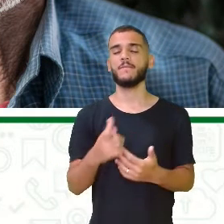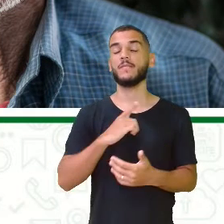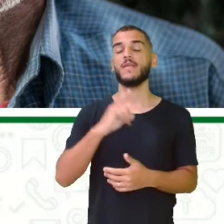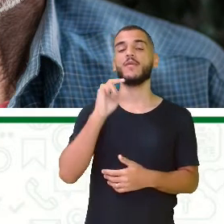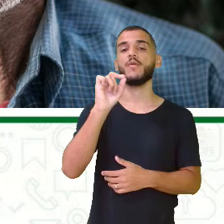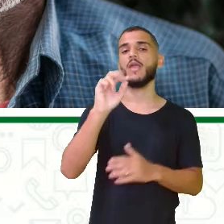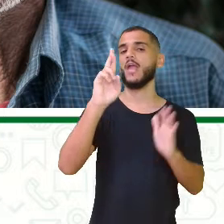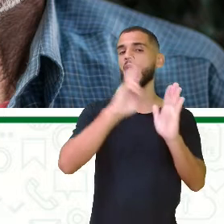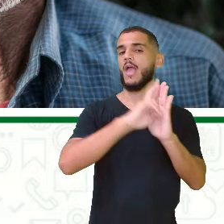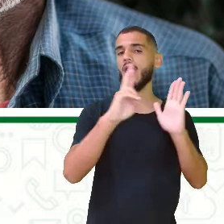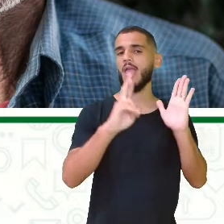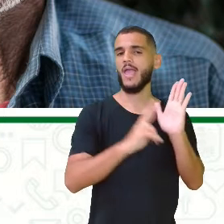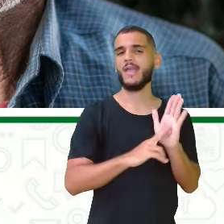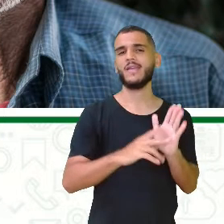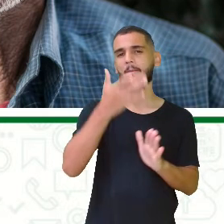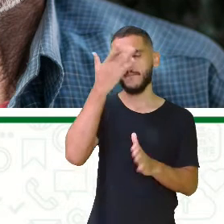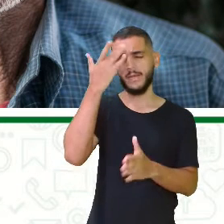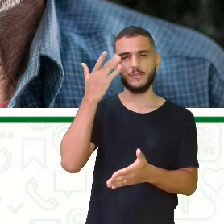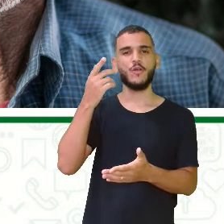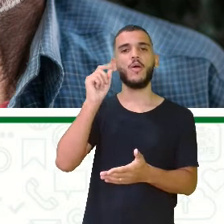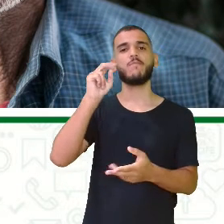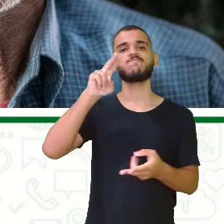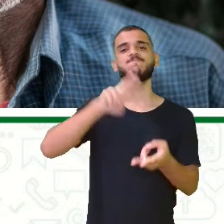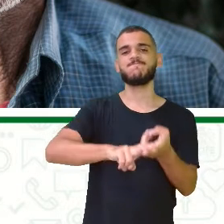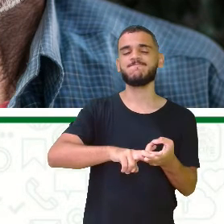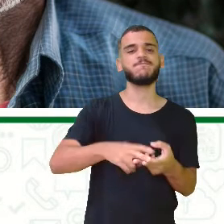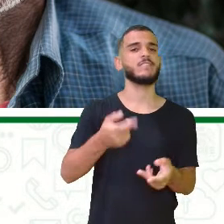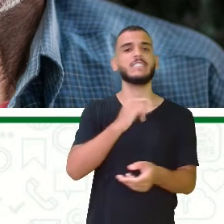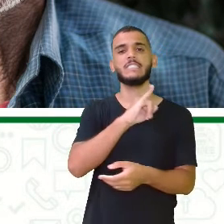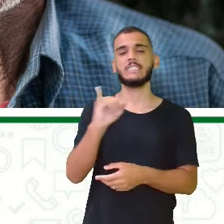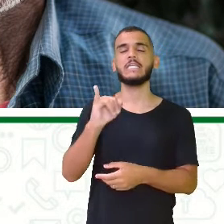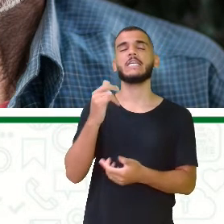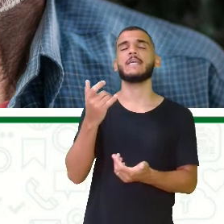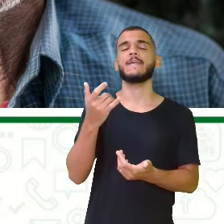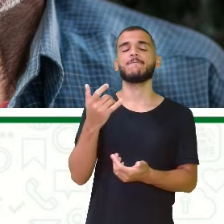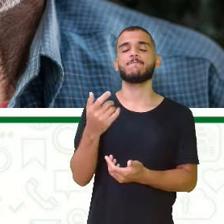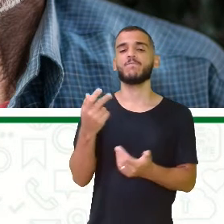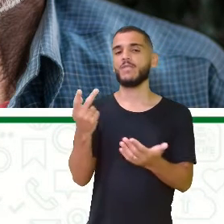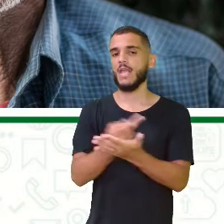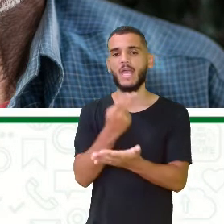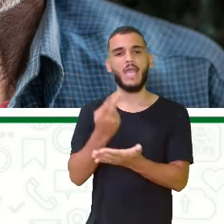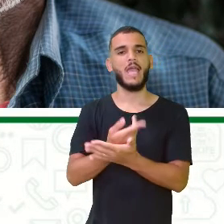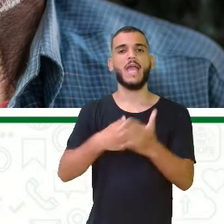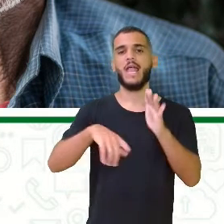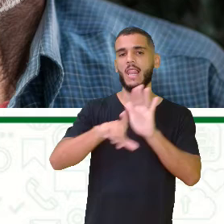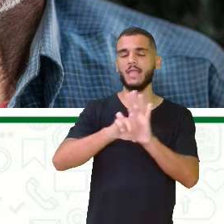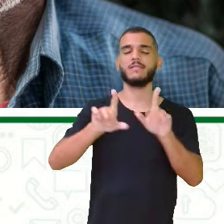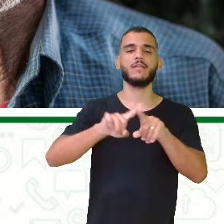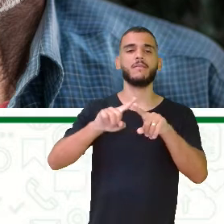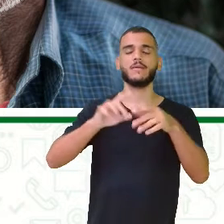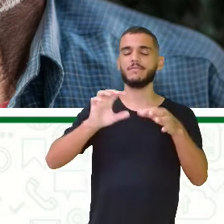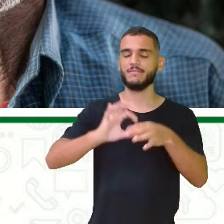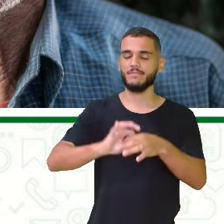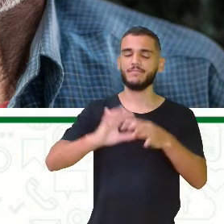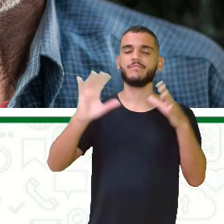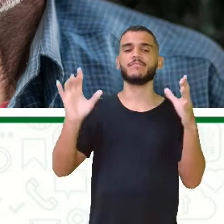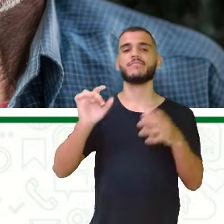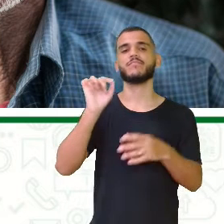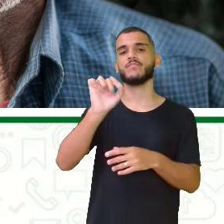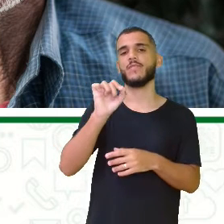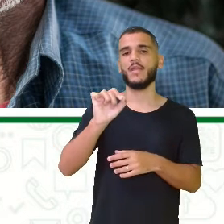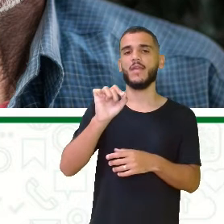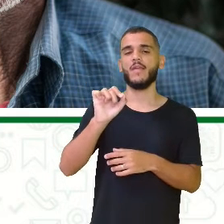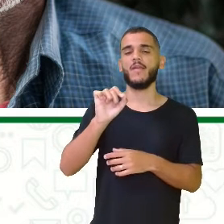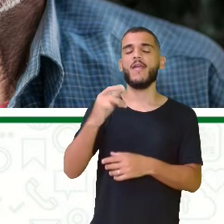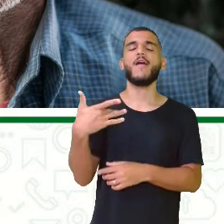são previstas punições para violações daquelas leis e legaliza também as questões voltadas para uma